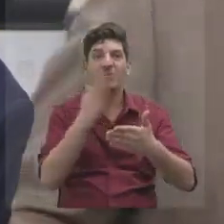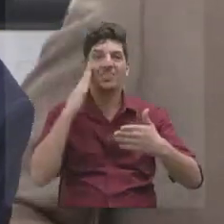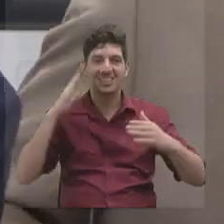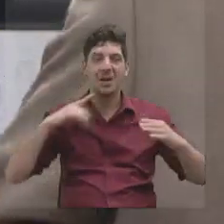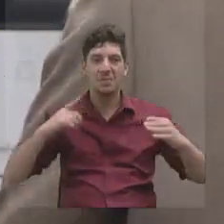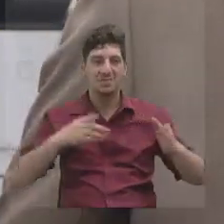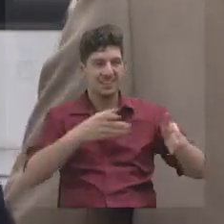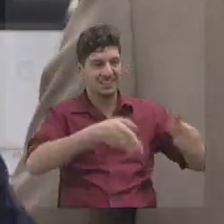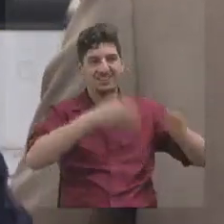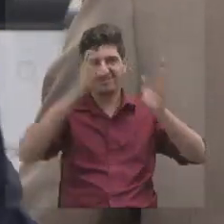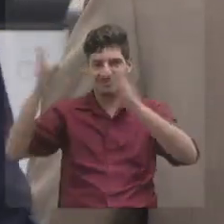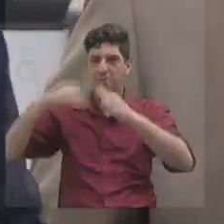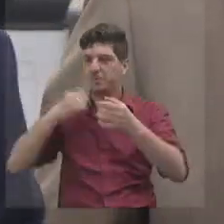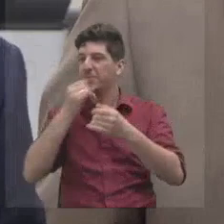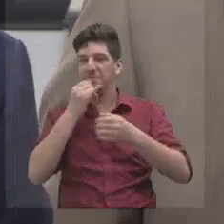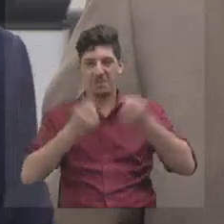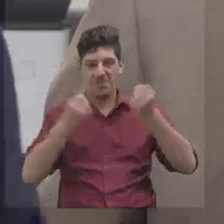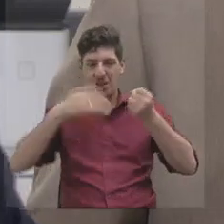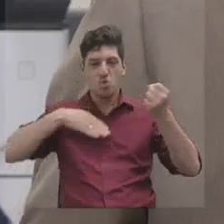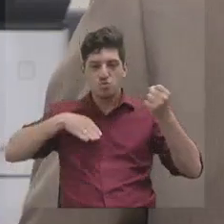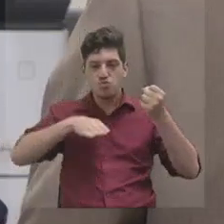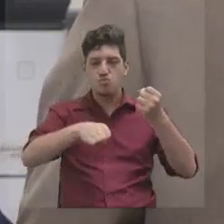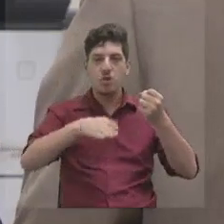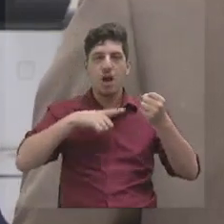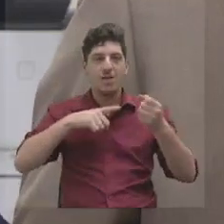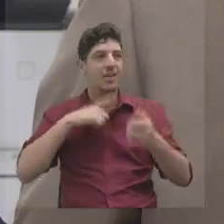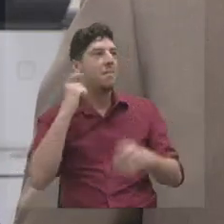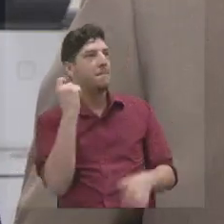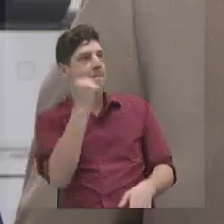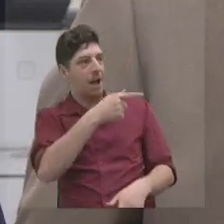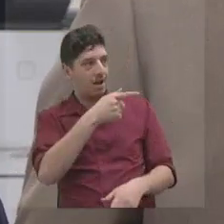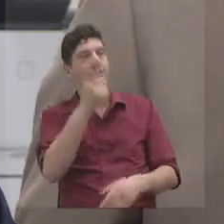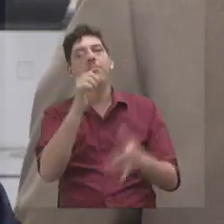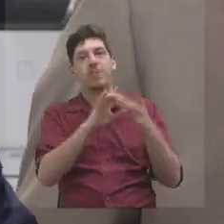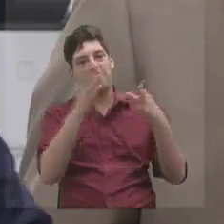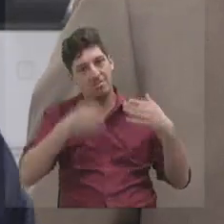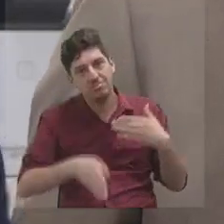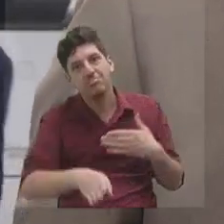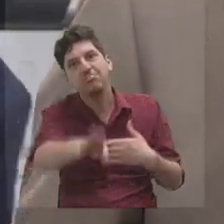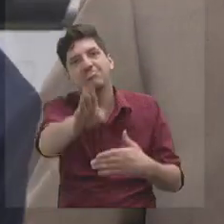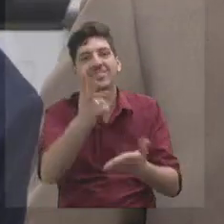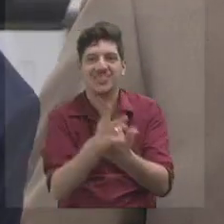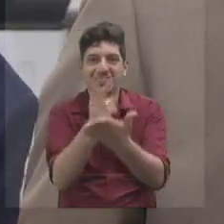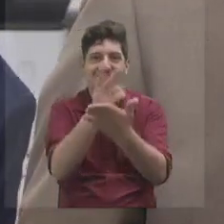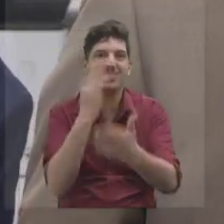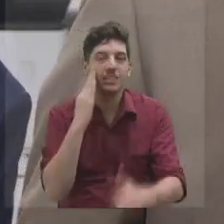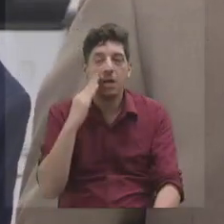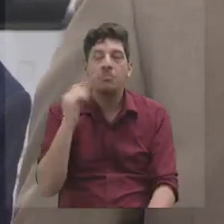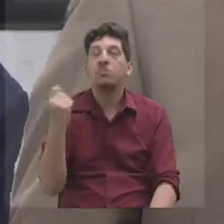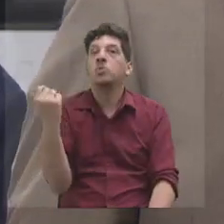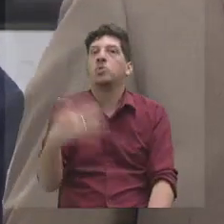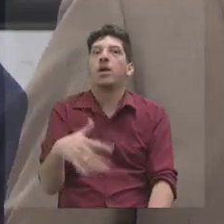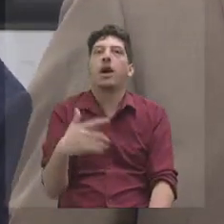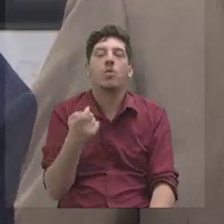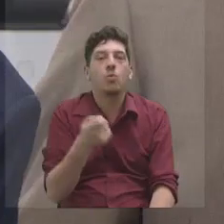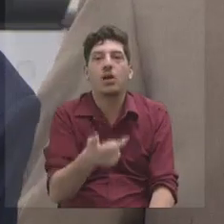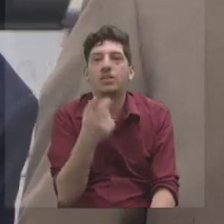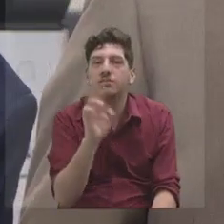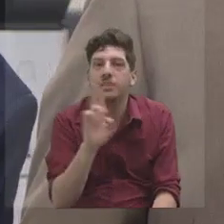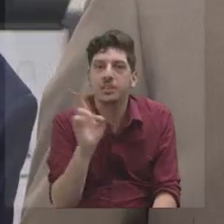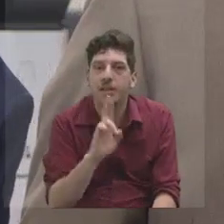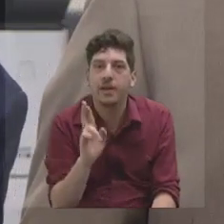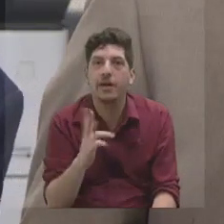e a unicamente não tem outro jeito não com 20 tantos mil quilômetros de rodovia como é que nós vamos conservar isso e o povo morrendo